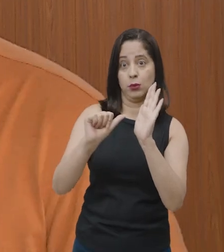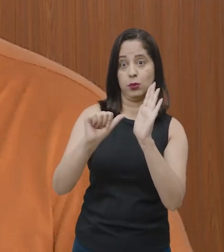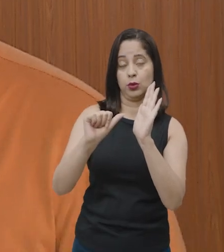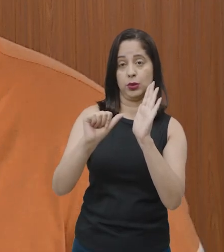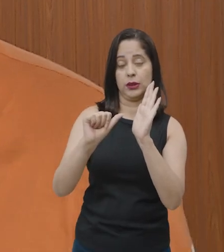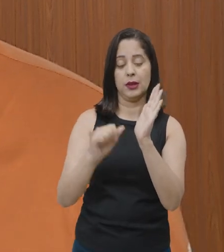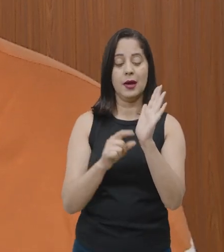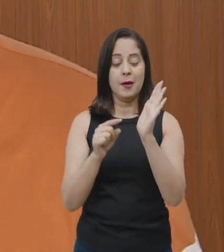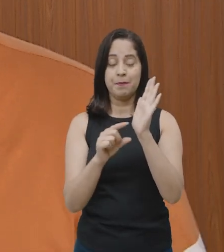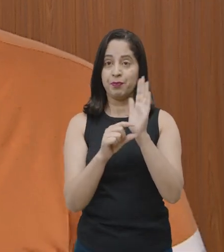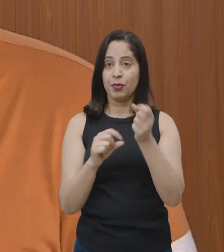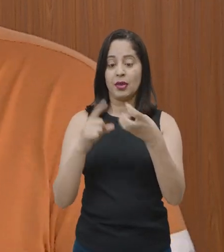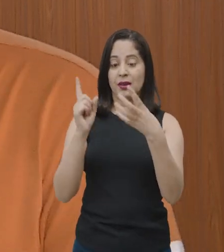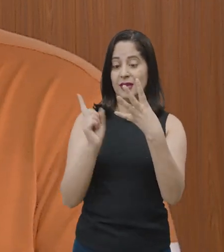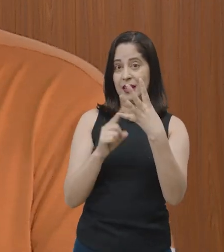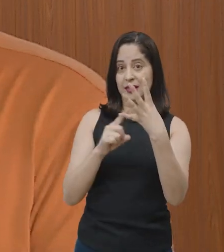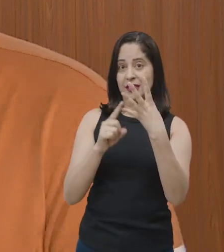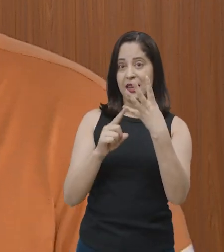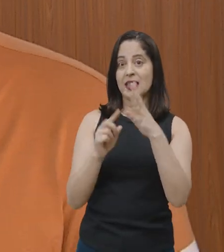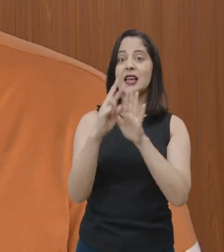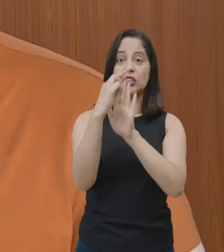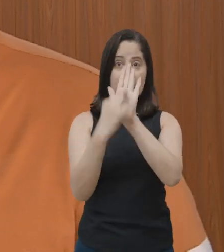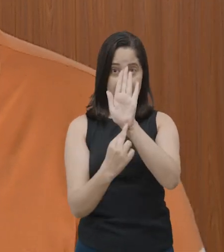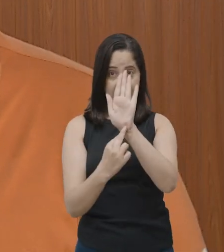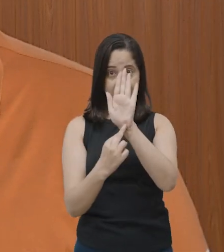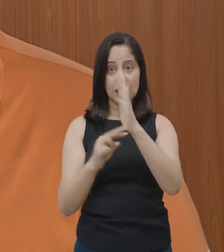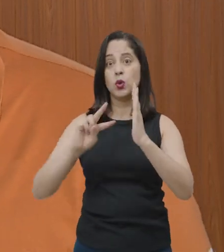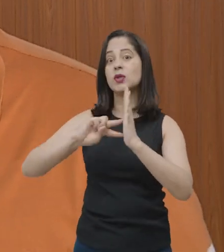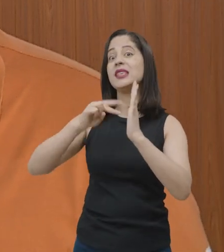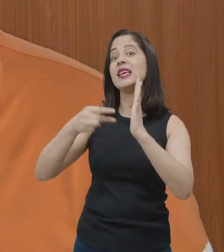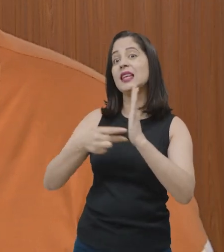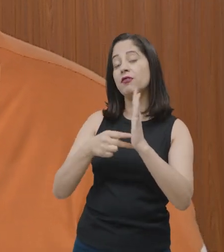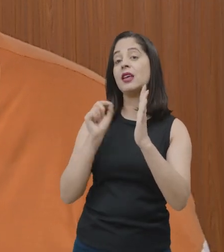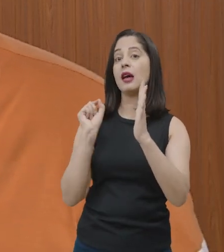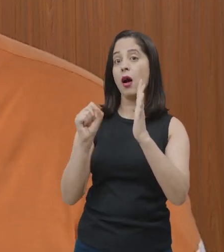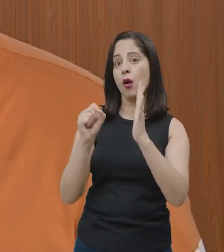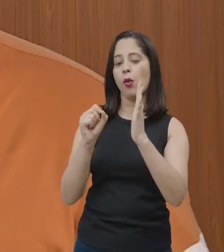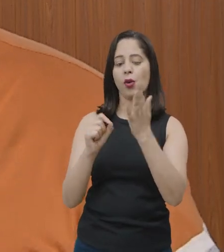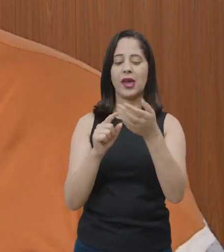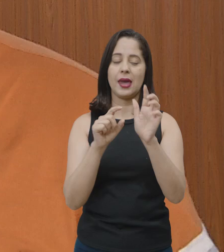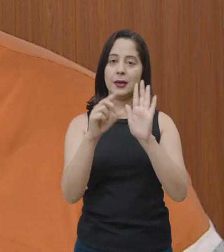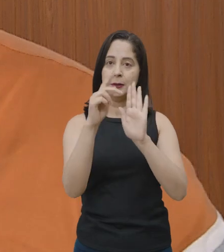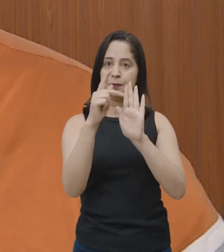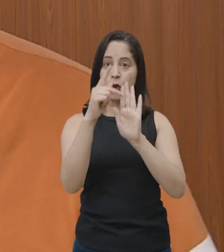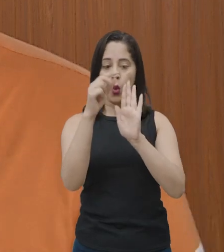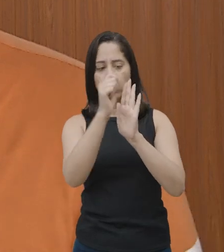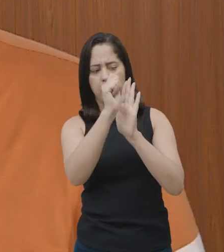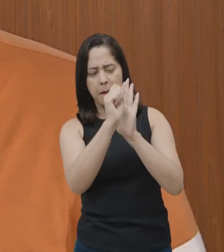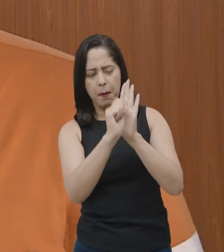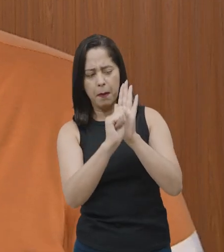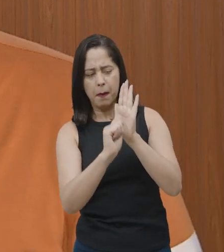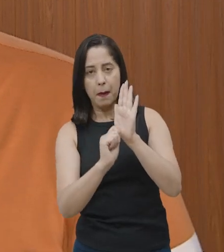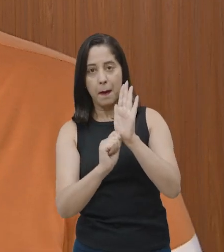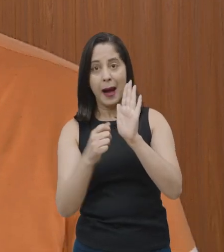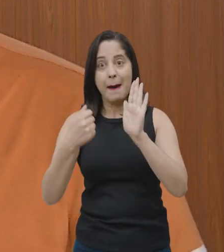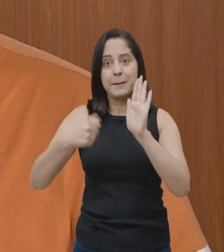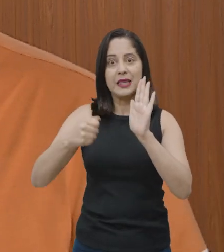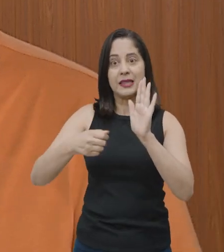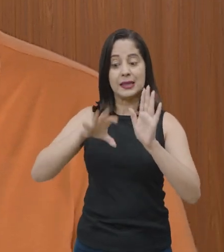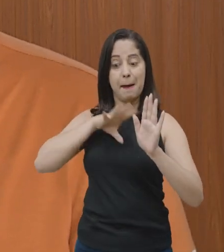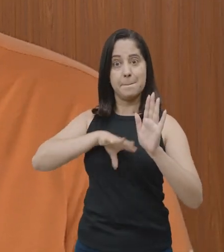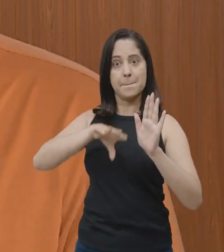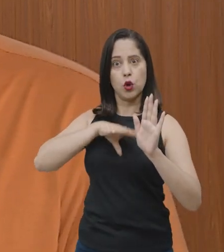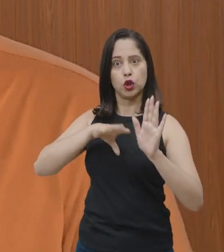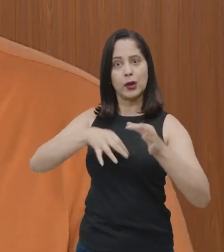alterar aquilo que está escrito ali. E a emenda de redação, a emenda redacional, é aquela que visa apenas adequar o